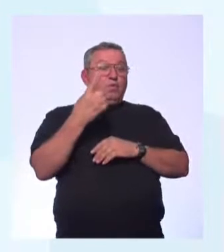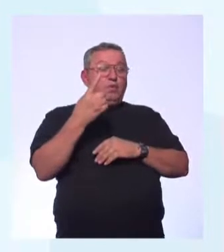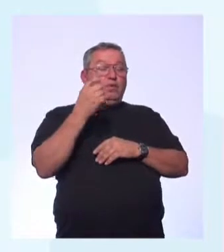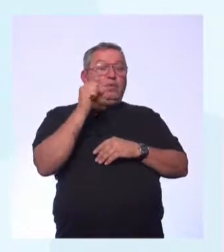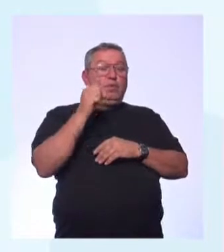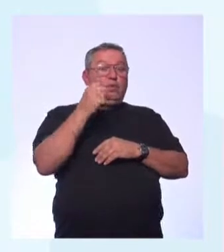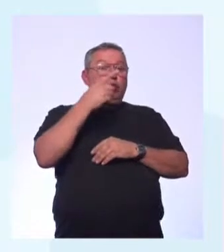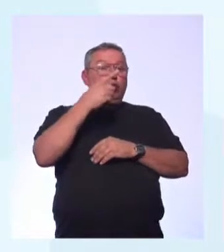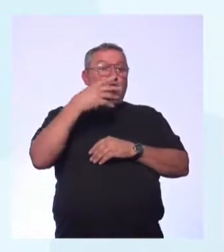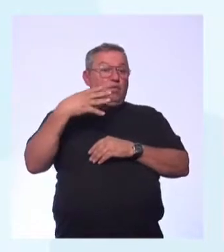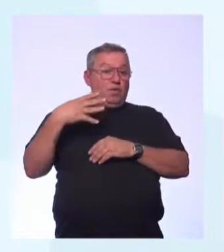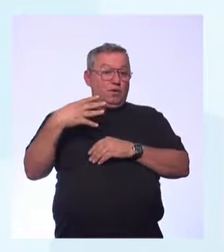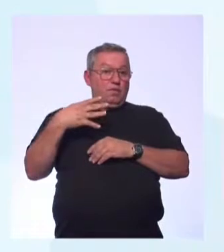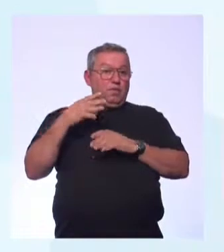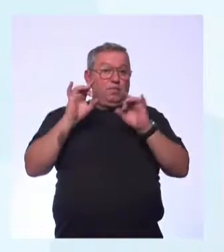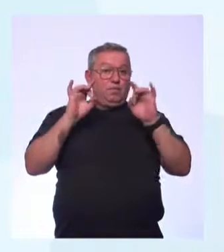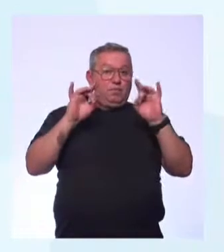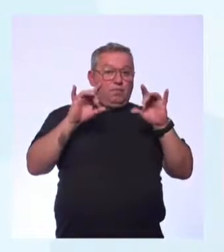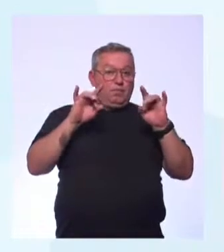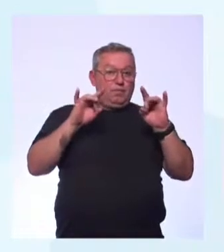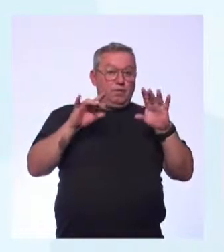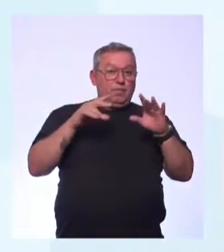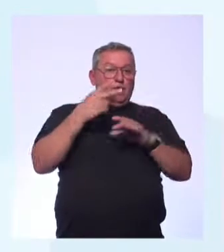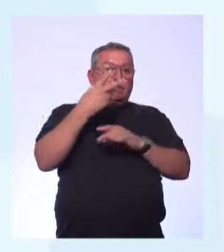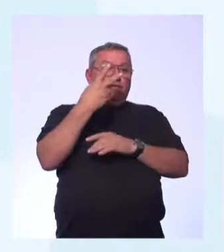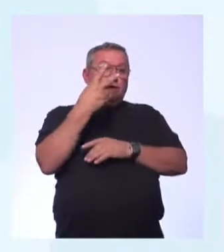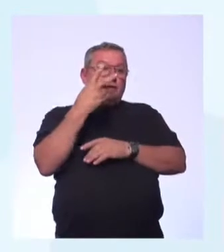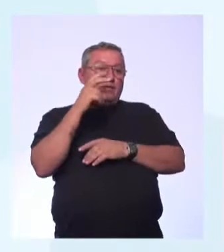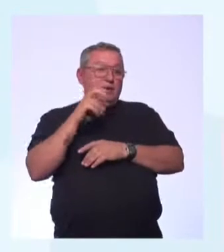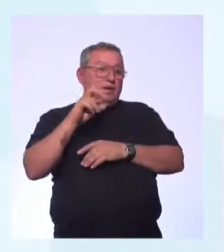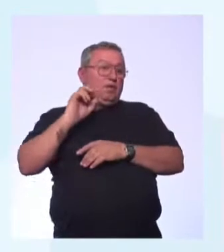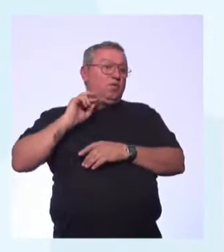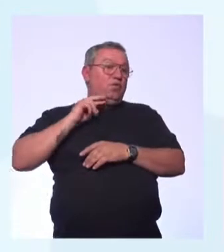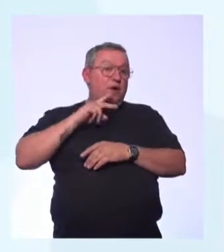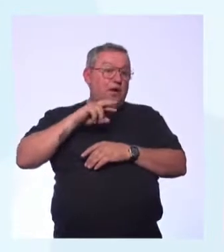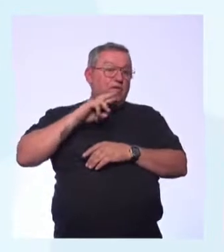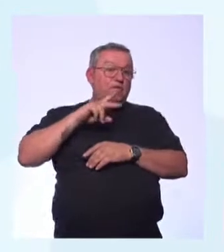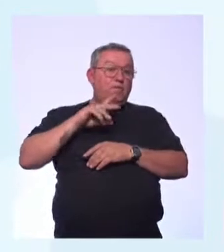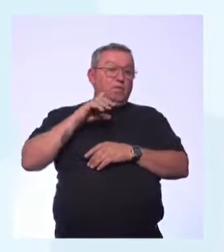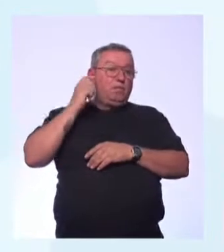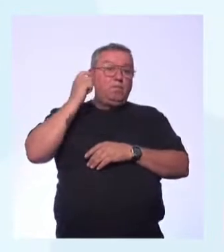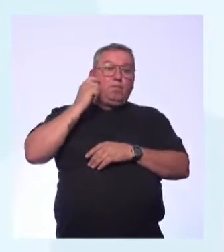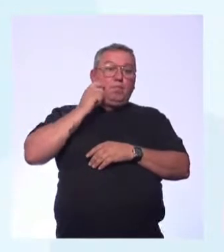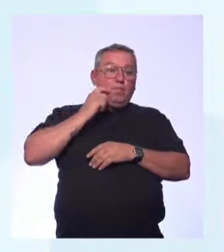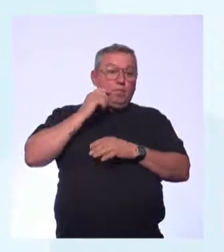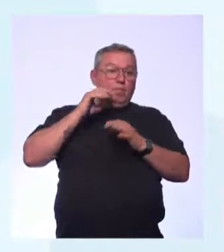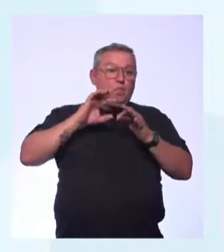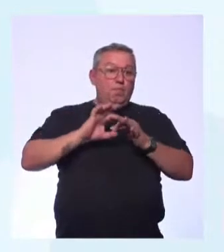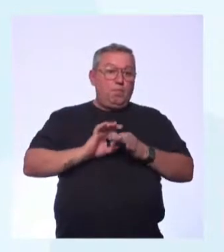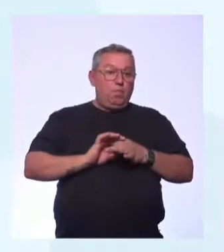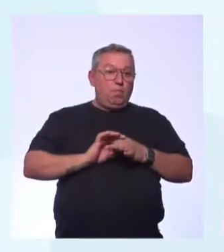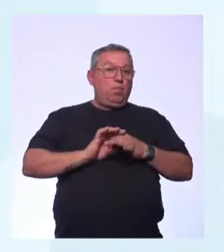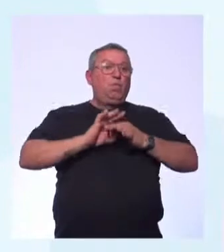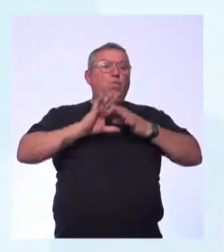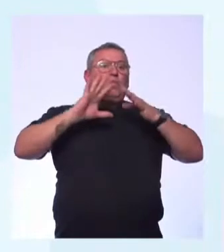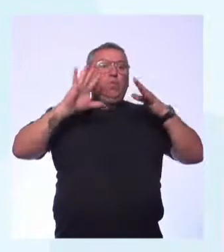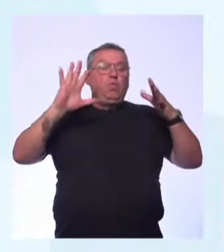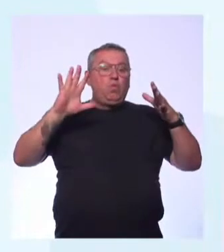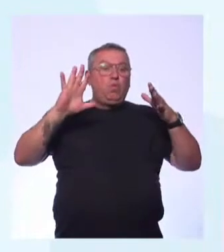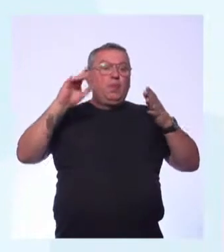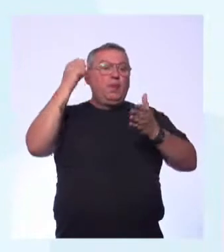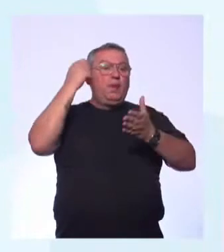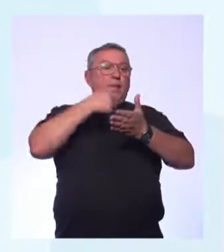de 1824, especificamente em 25 de março, Dom Pedro